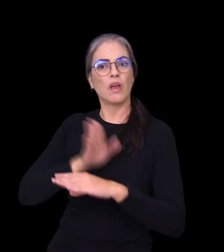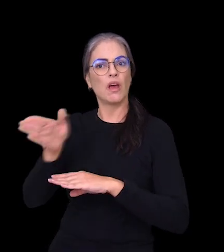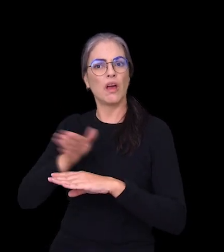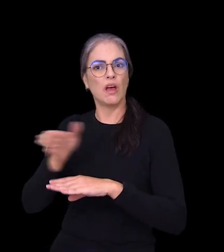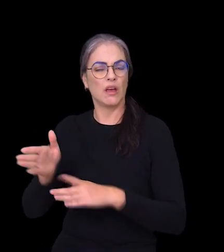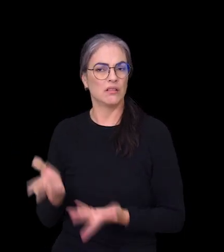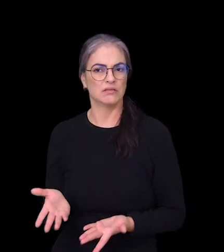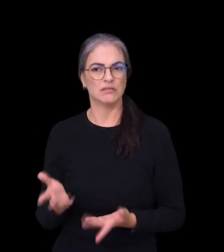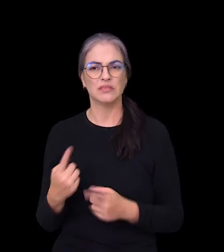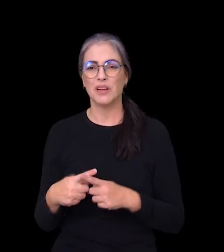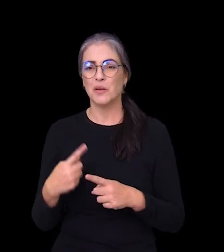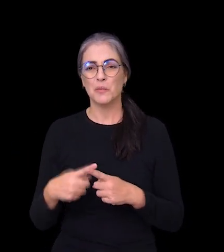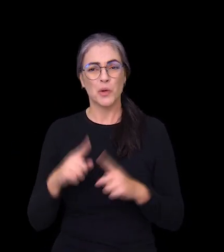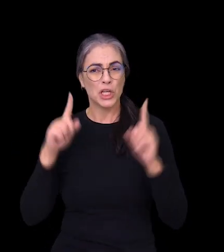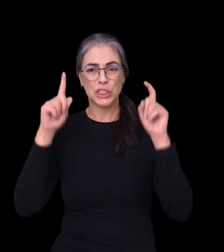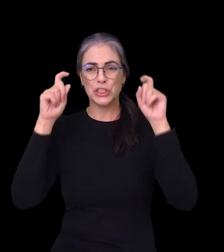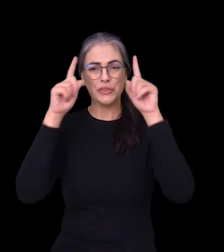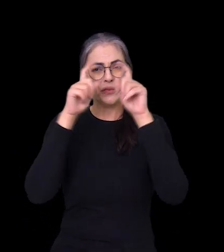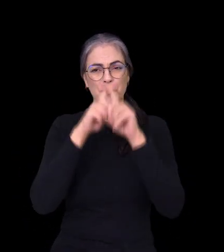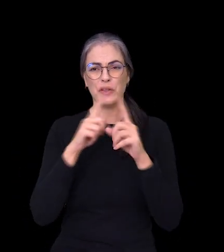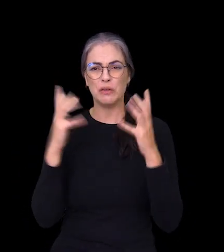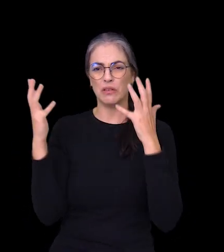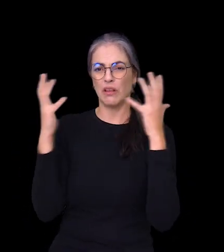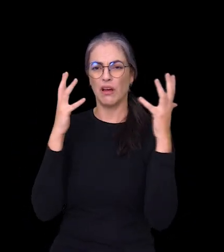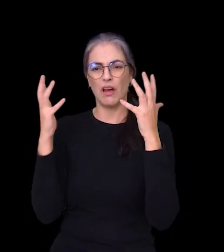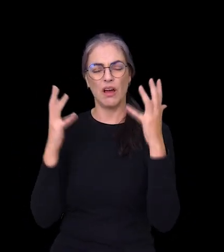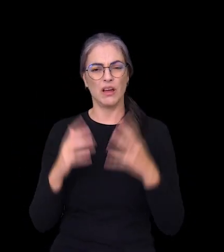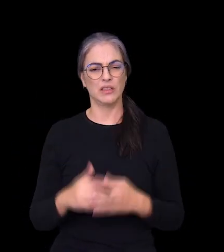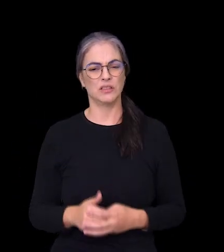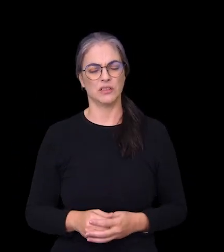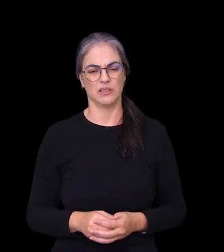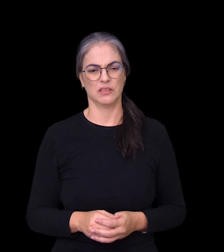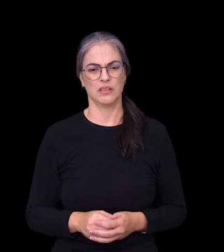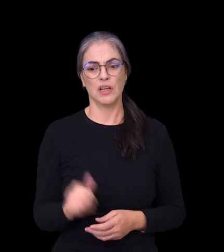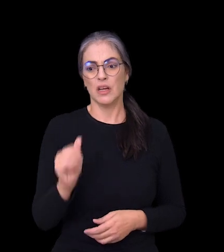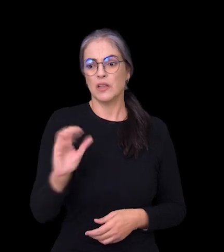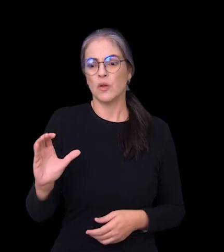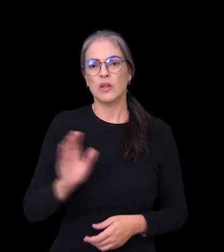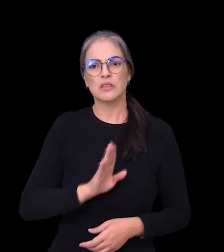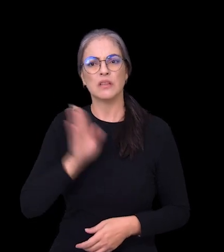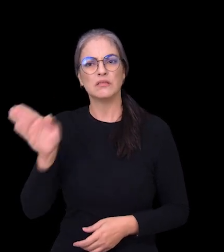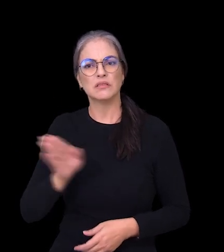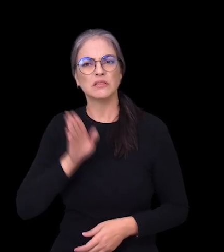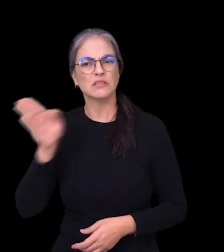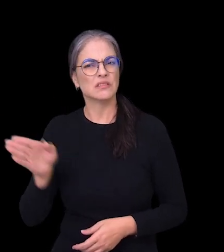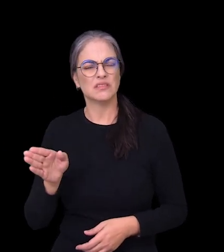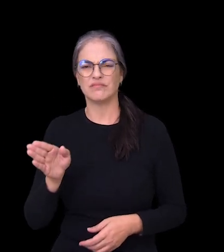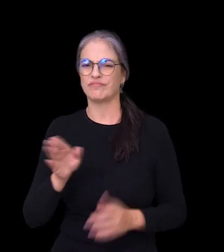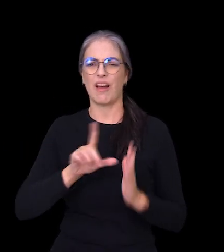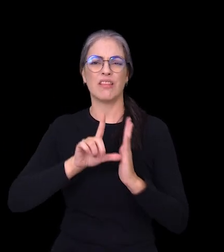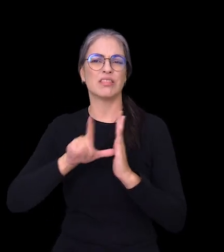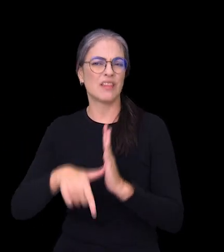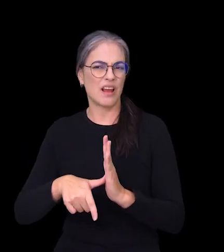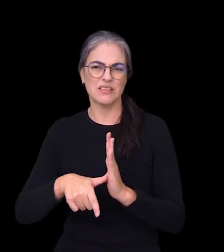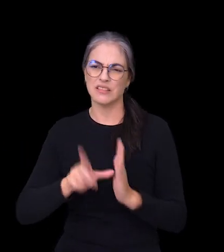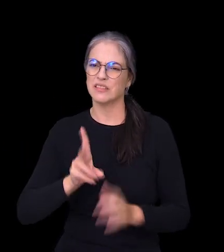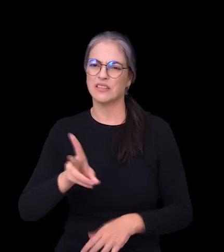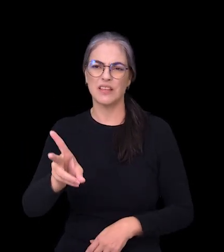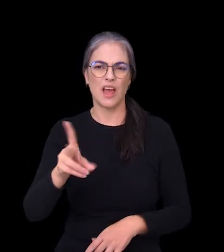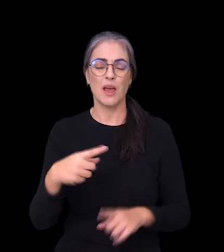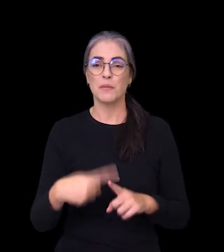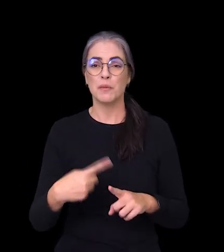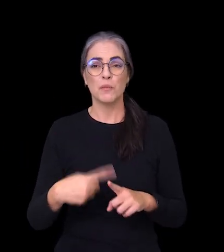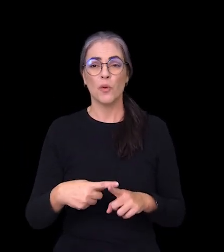Já é uma situação extremamente difícil, inclusive o pré-natal na adolescência, ele tende a se iniciar muito mais tarde, porque até